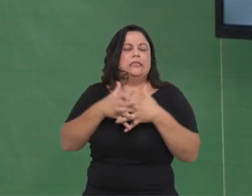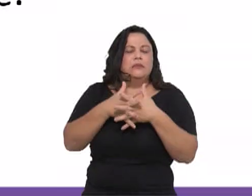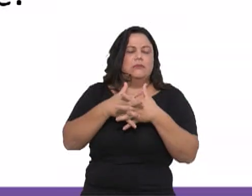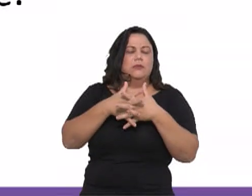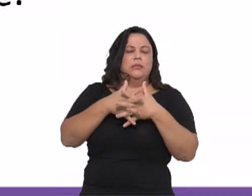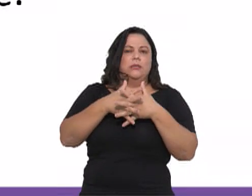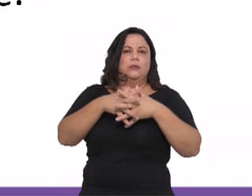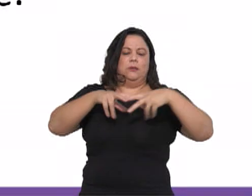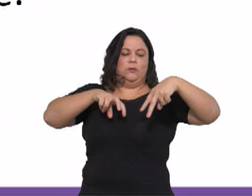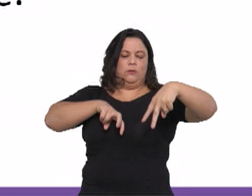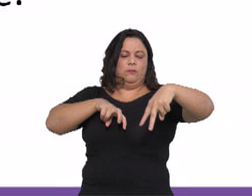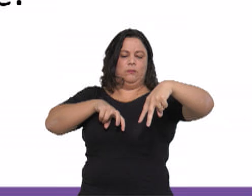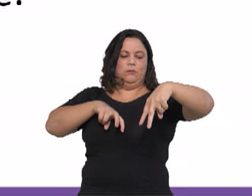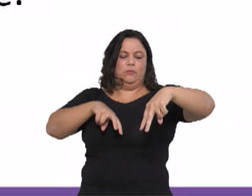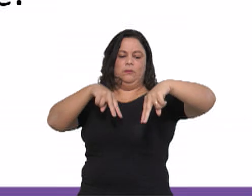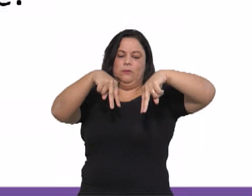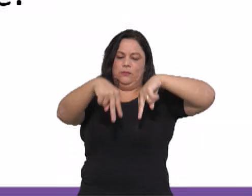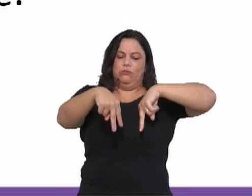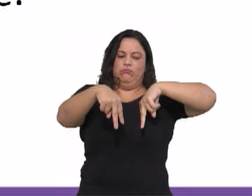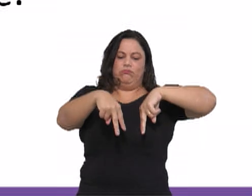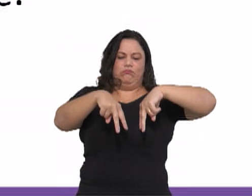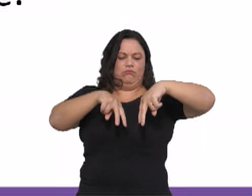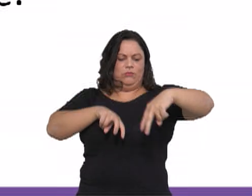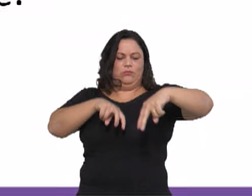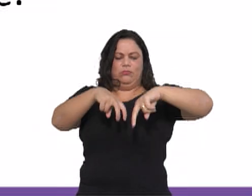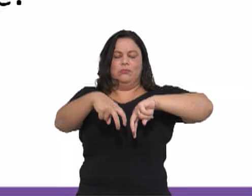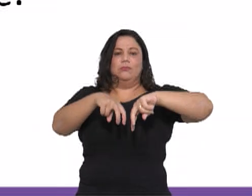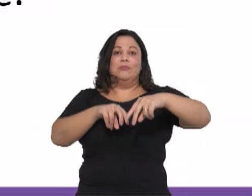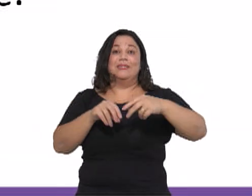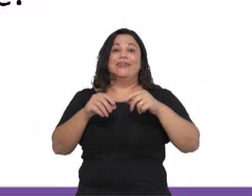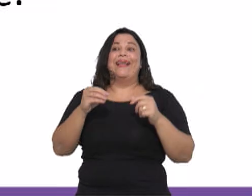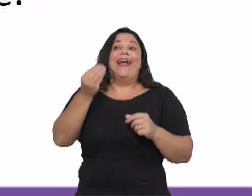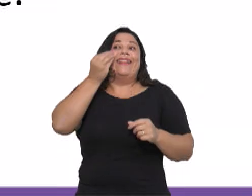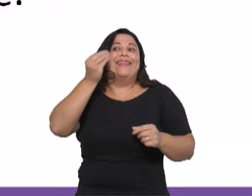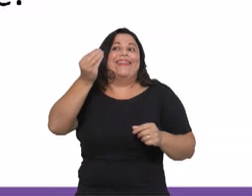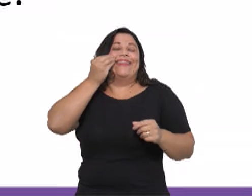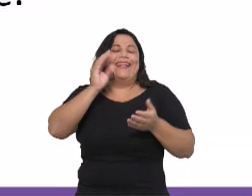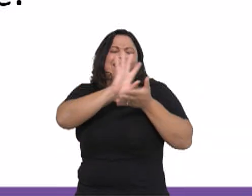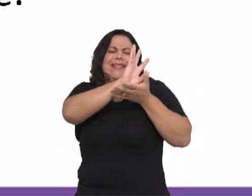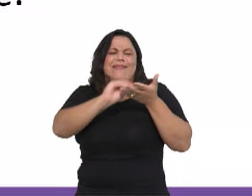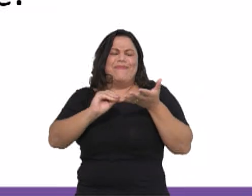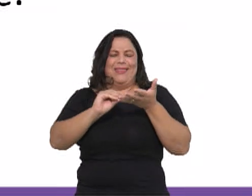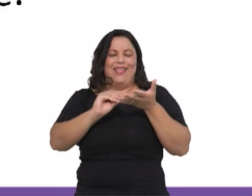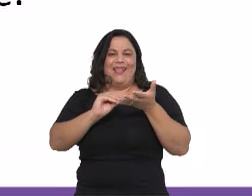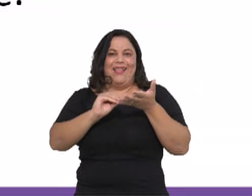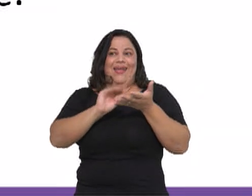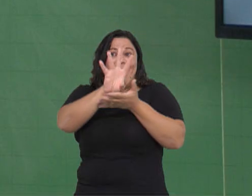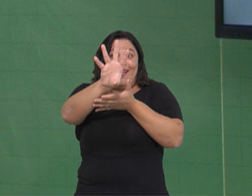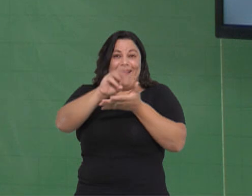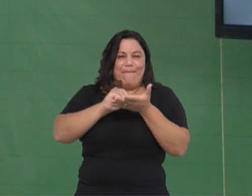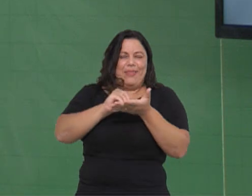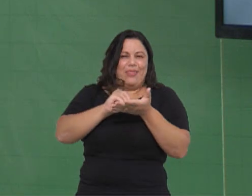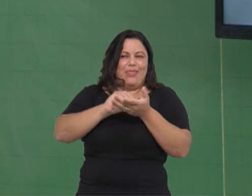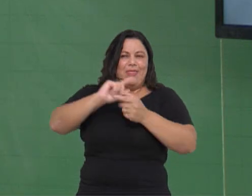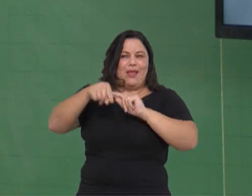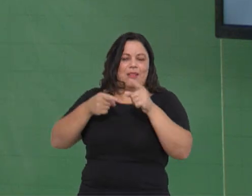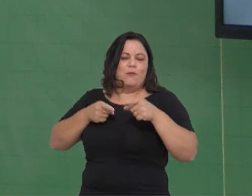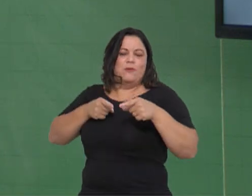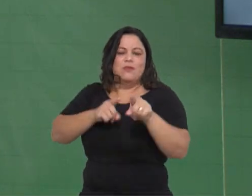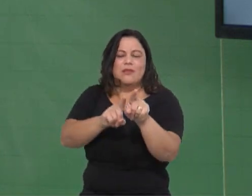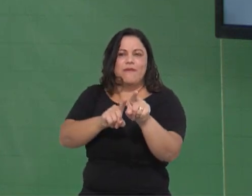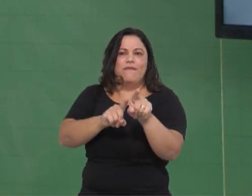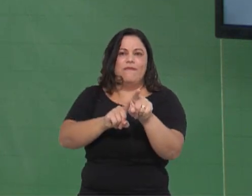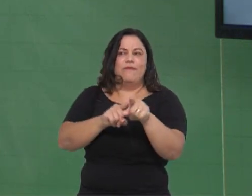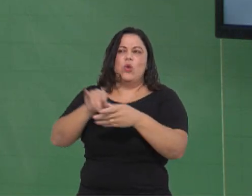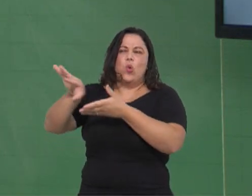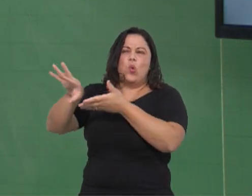executar. Um dançarino tenta imitar o que o outro fez e devolve o desafio. Então, quer dizer, é um desafio de quem dança melhor, de quem